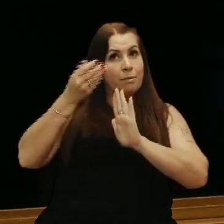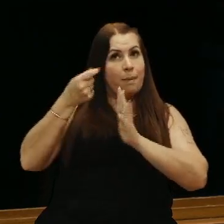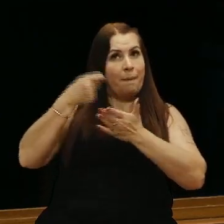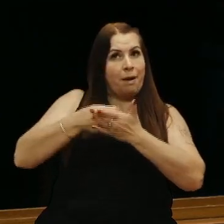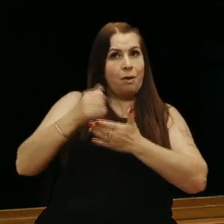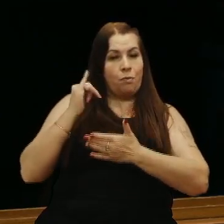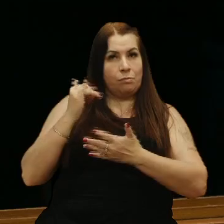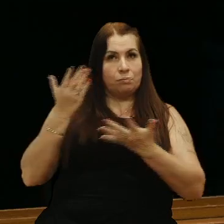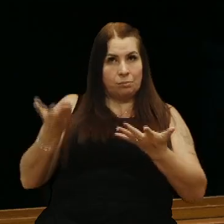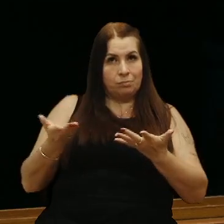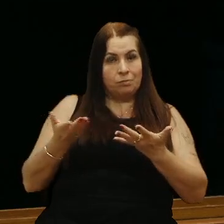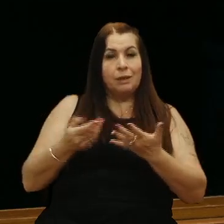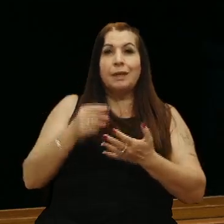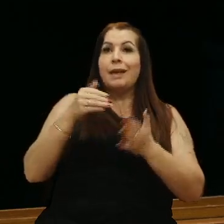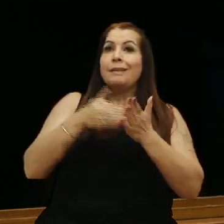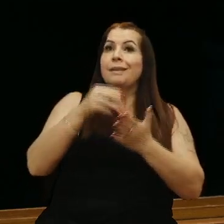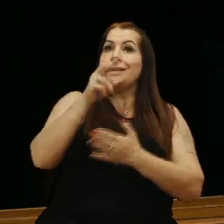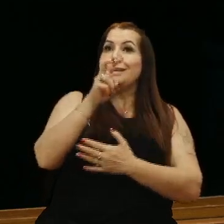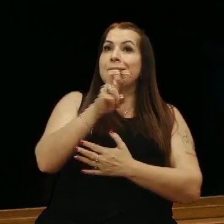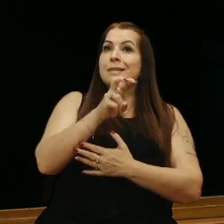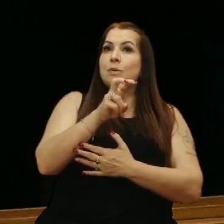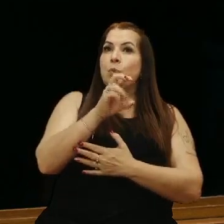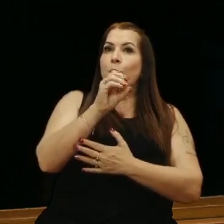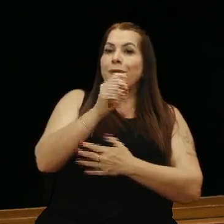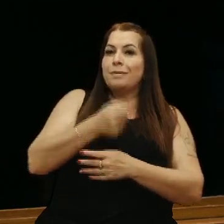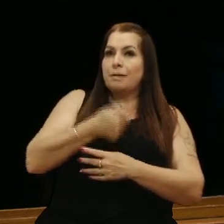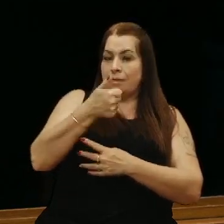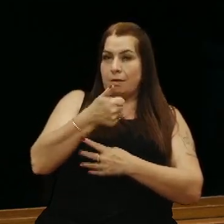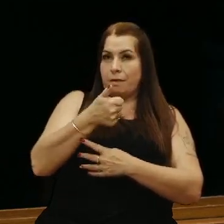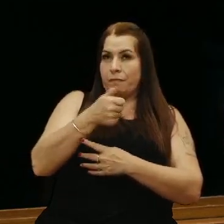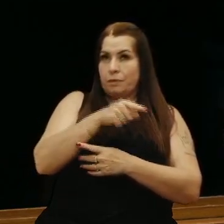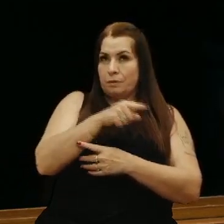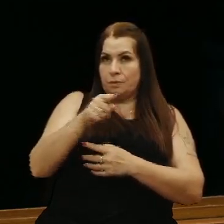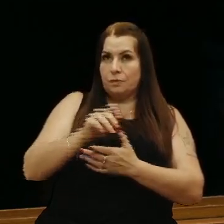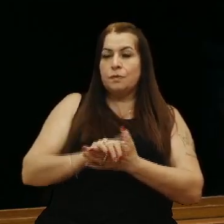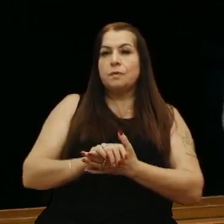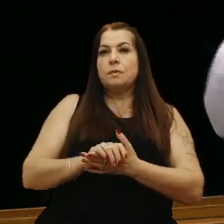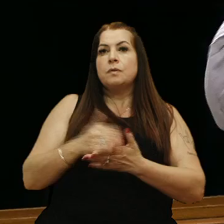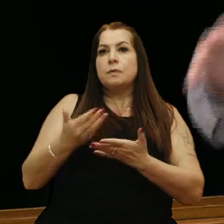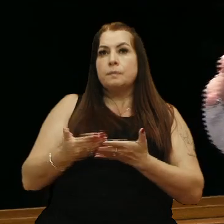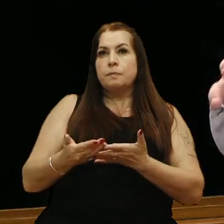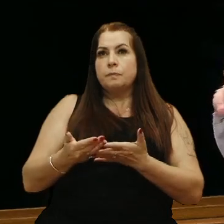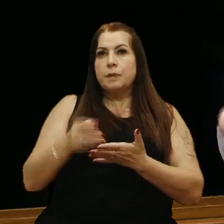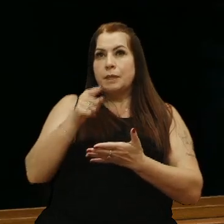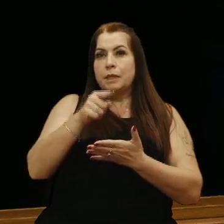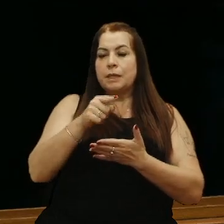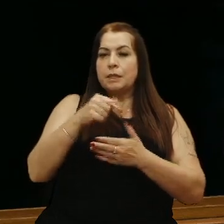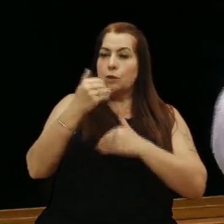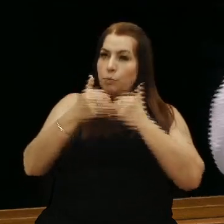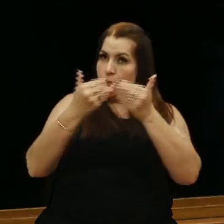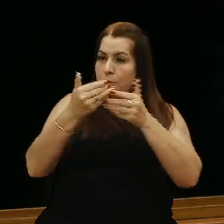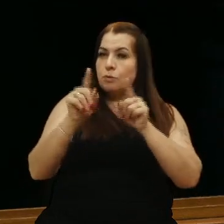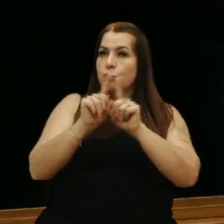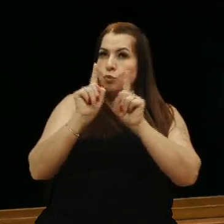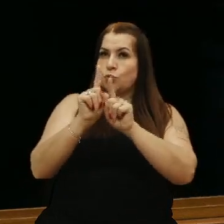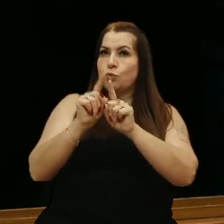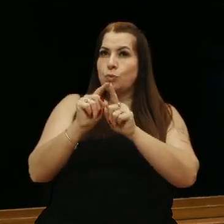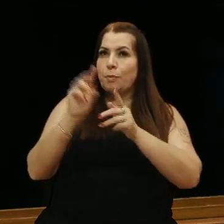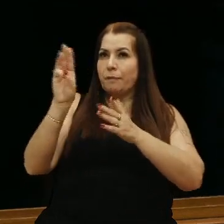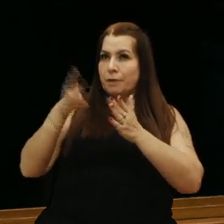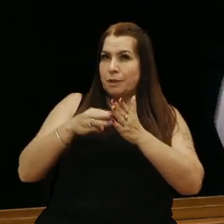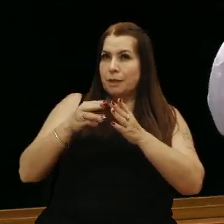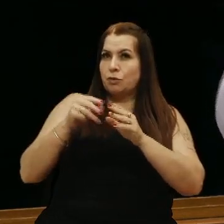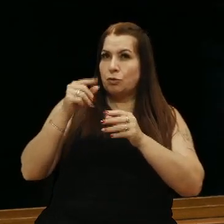passagem em até 50 centavos em razão disso. Tanto é que esses processos movidos pela Visat em